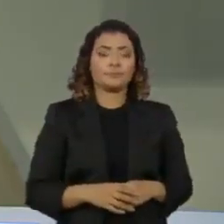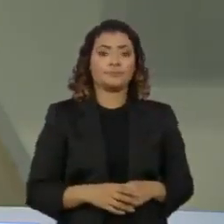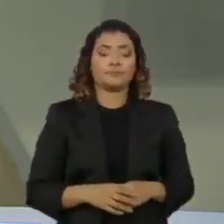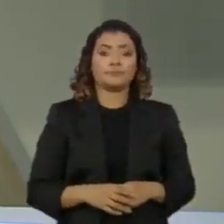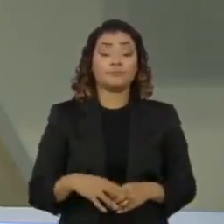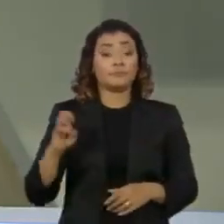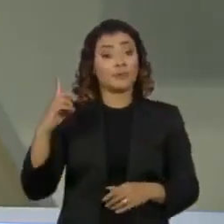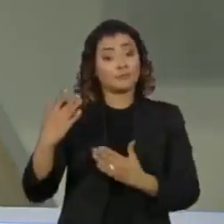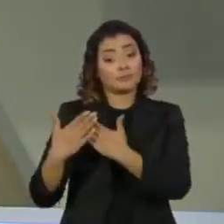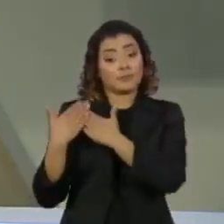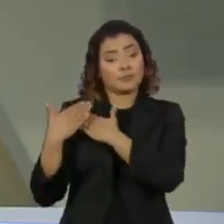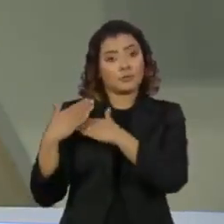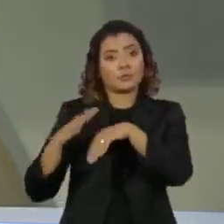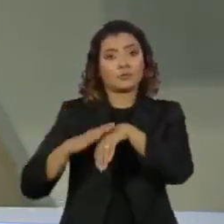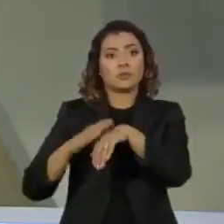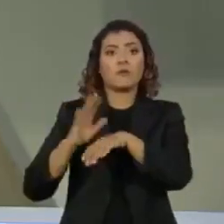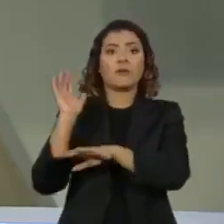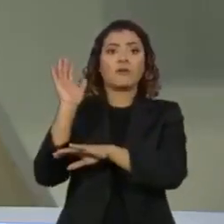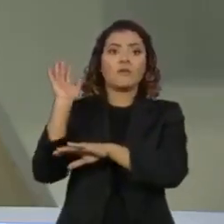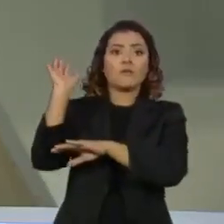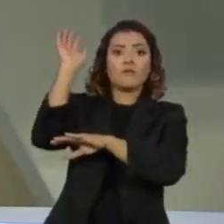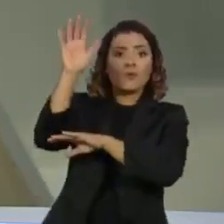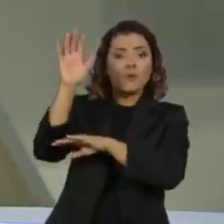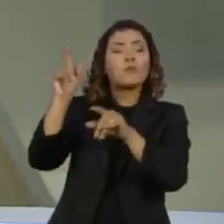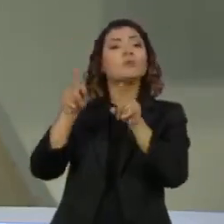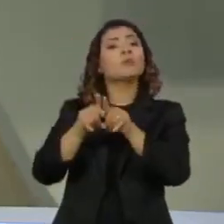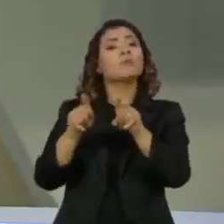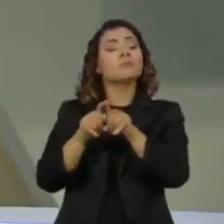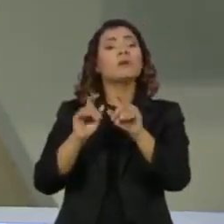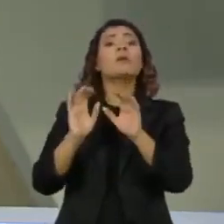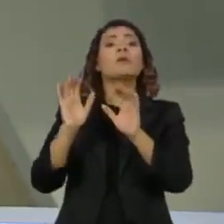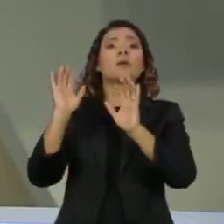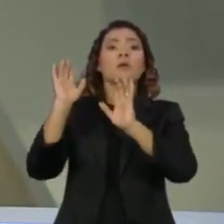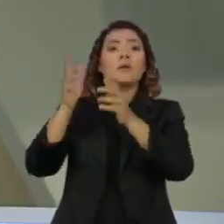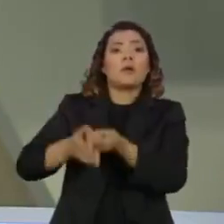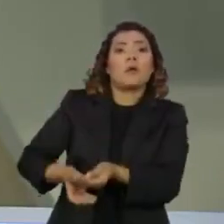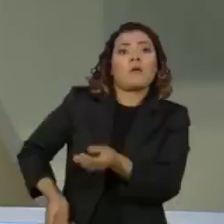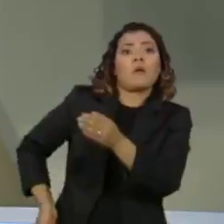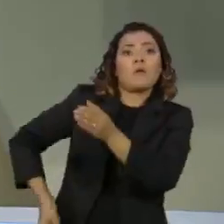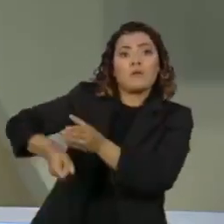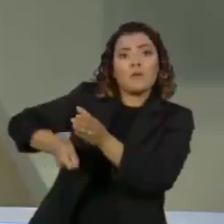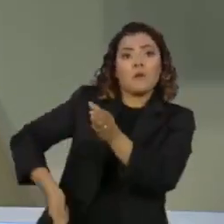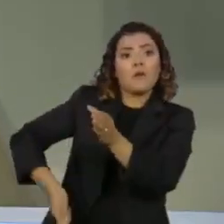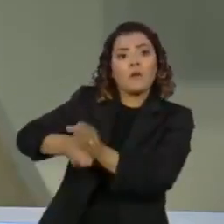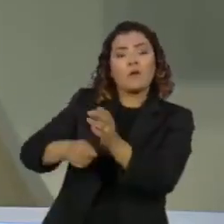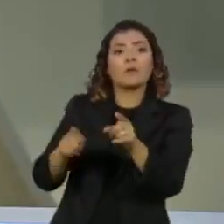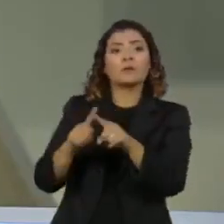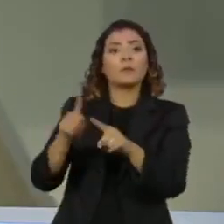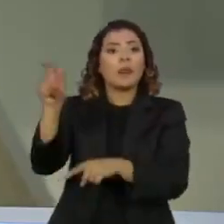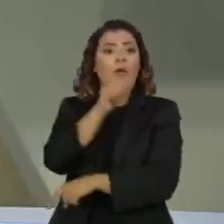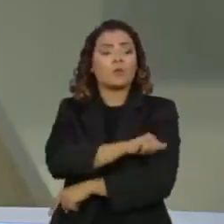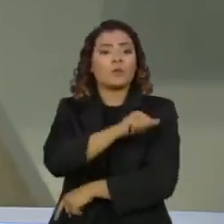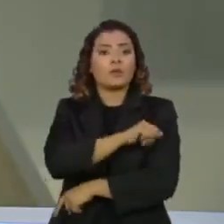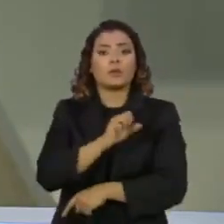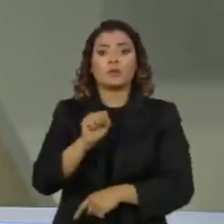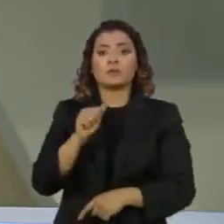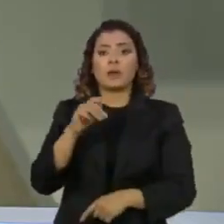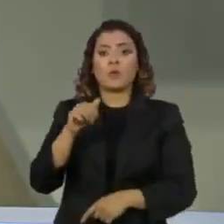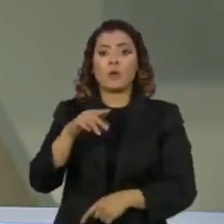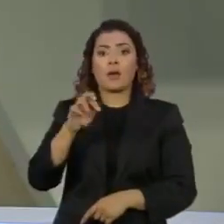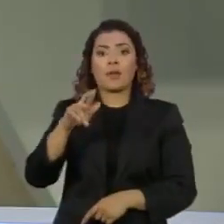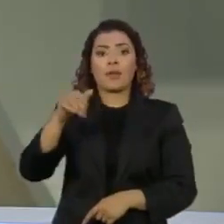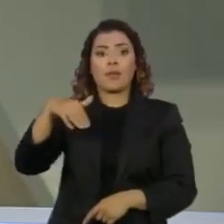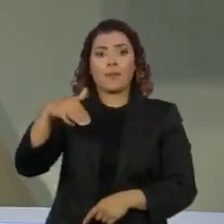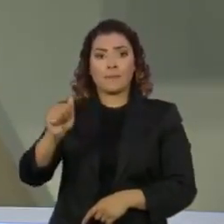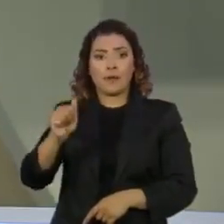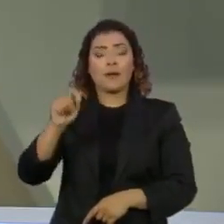Ex-dirigentes da Confederação Brasileira de Voleibol e políticos do município de Saquarema, na região dos Lagos do Rio de Janeiro, são alvo de uma